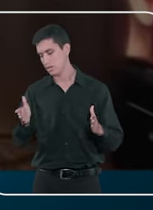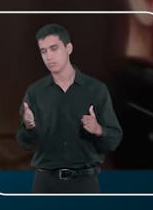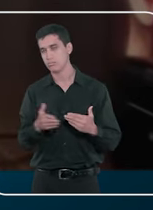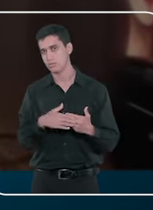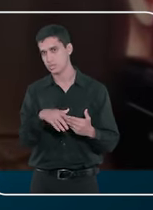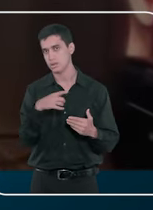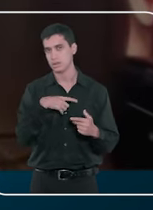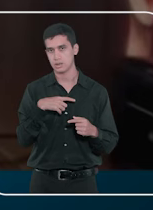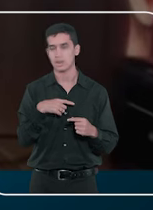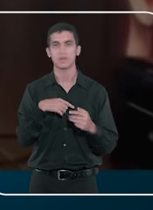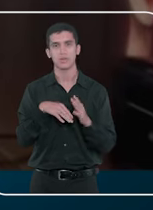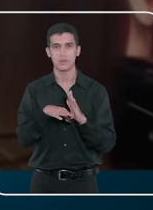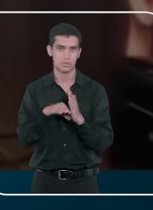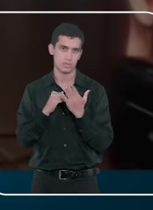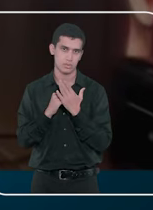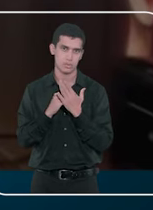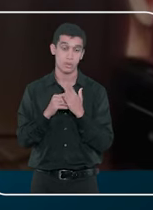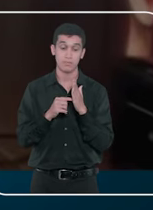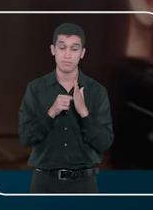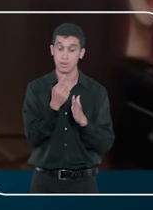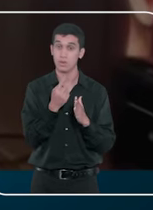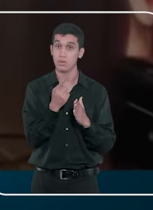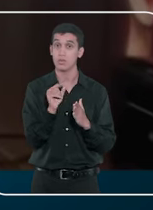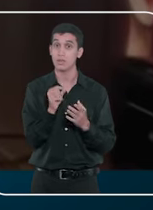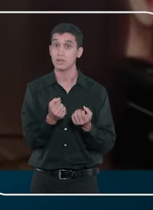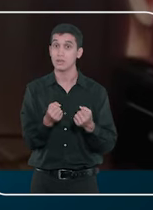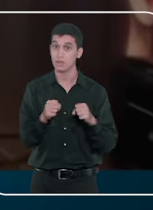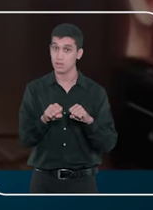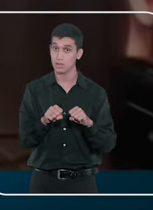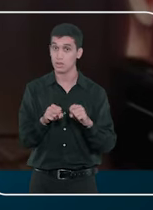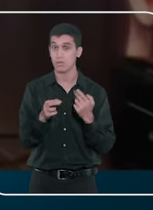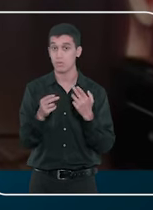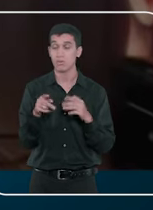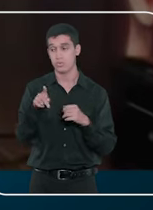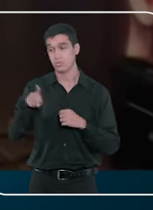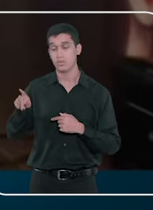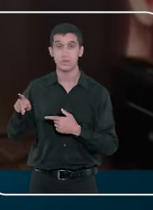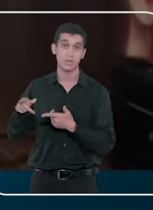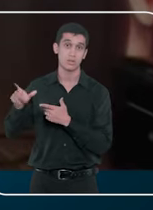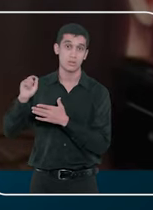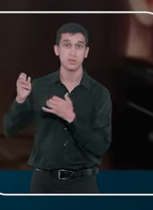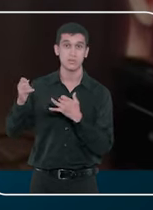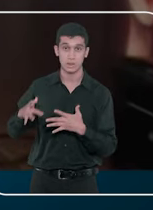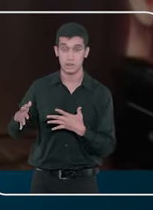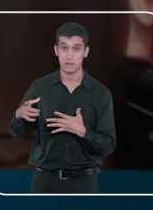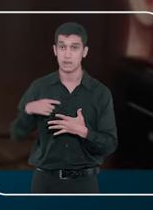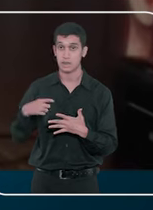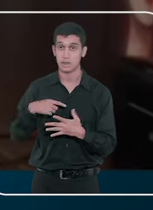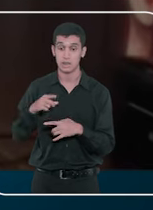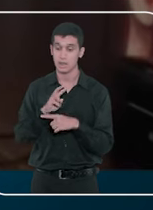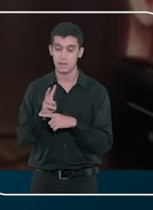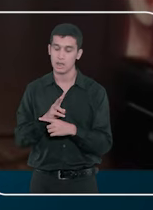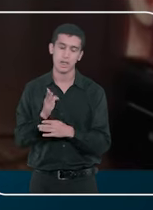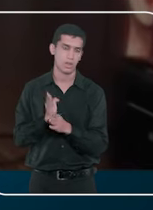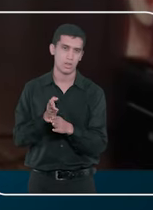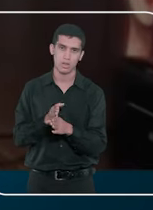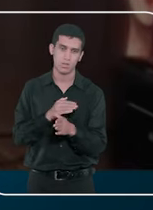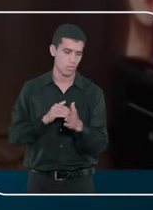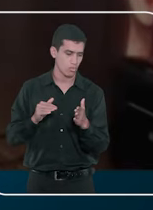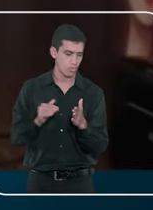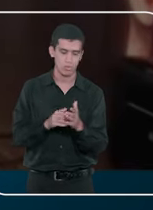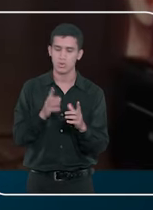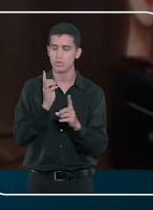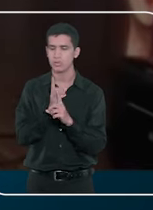tende à colaboração. Em primeiro lugar, defesa, como o professor Sulzberger falou, que deve acompanhar todos os